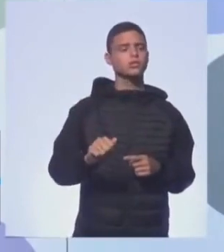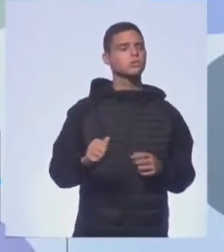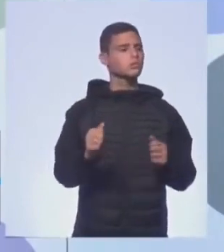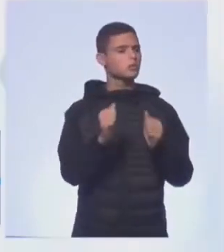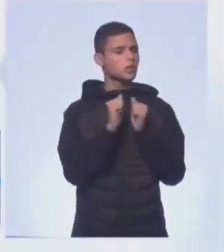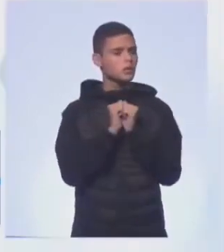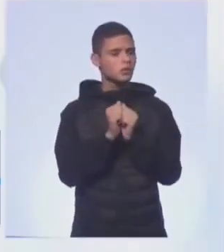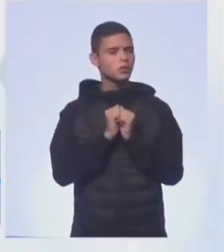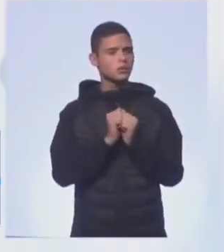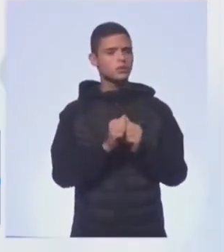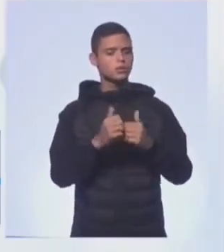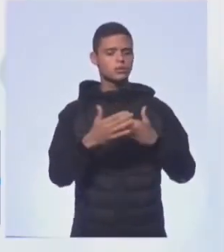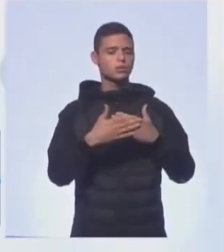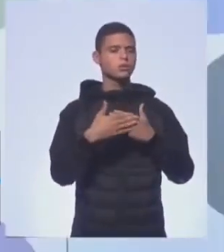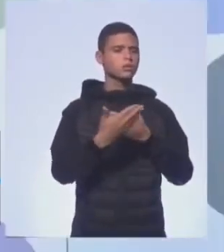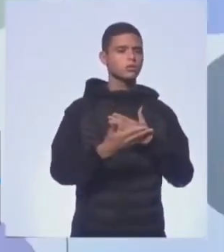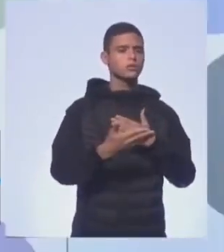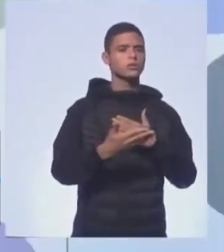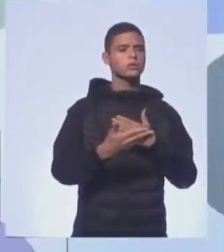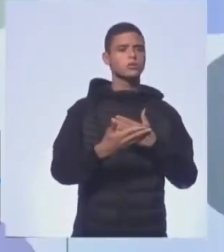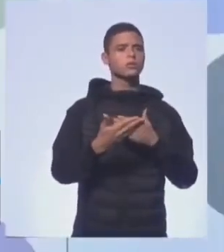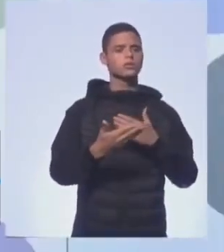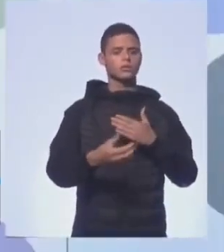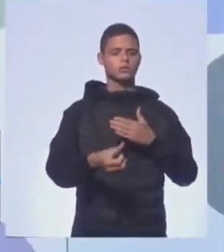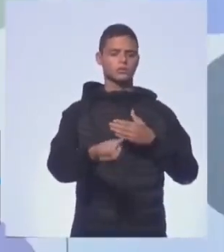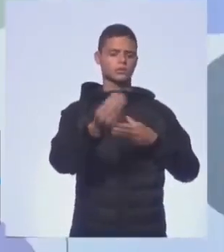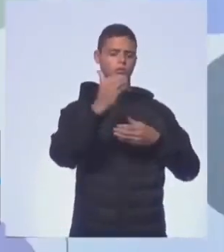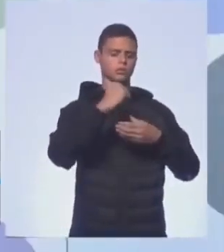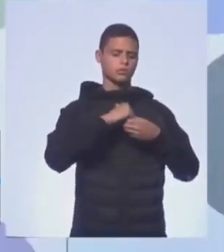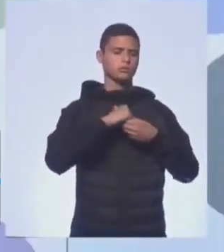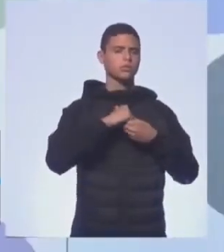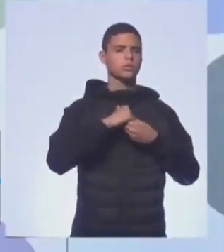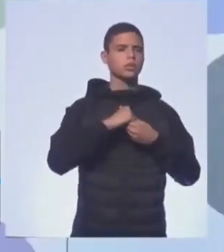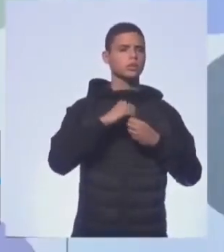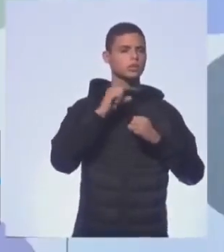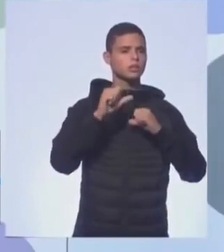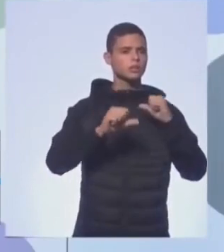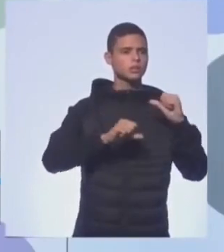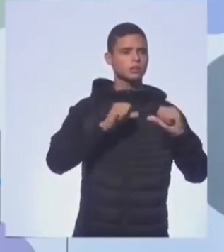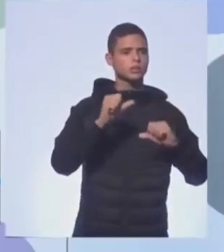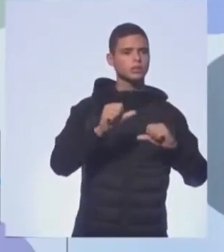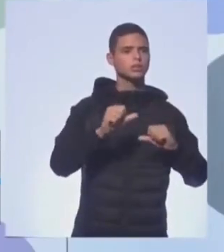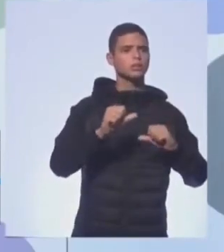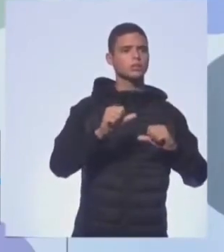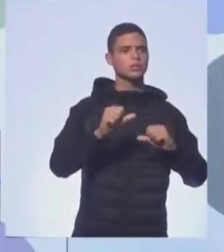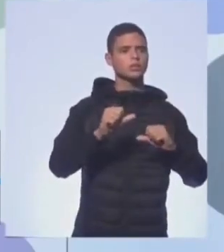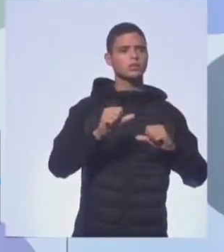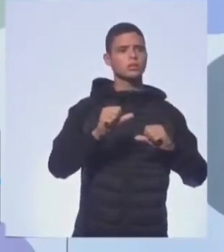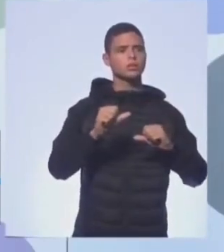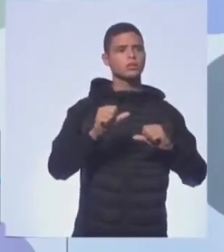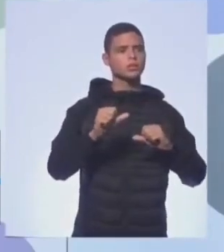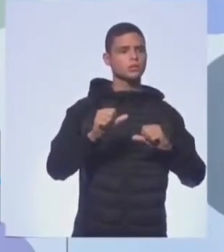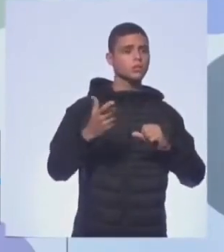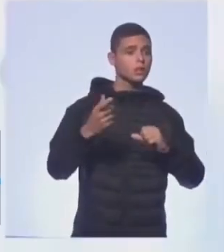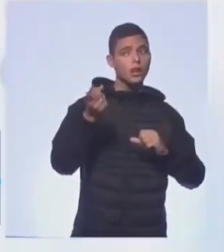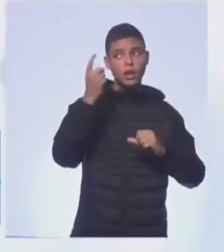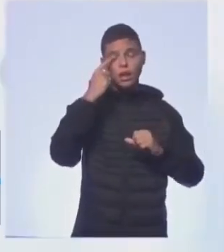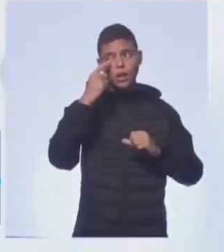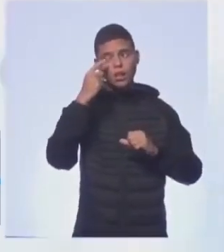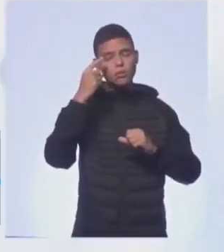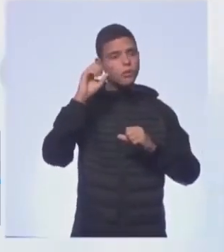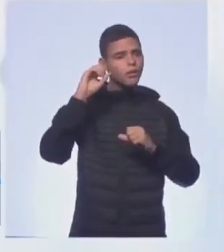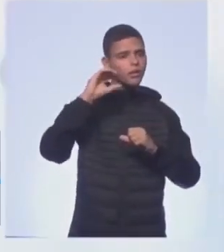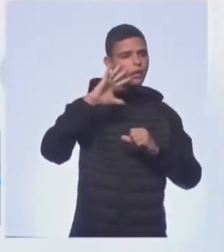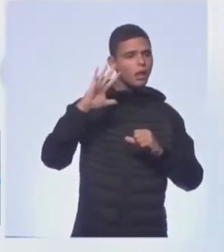do lado externo, né? Então, se ele vai alterar meu DNA, quer dizer, eu posso, por exemplo, amanhecer com um olho claro, assim, por exemplo? Sim, será? Por exemplo,